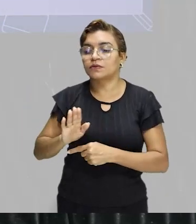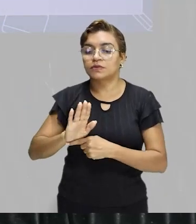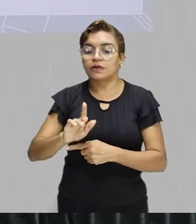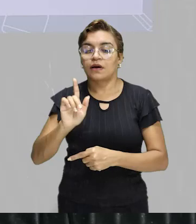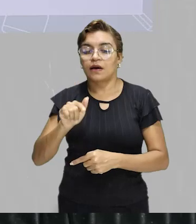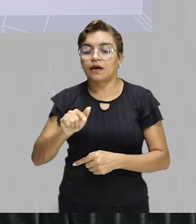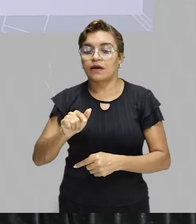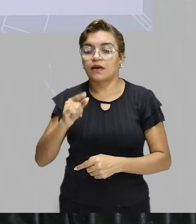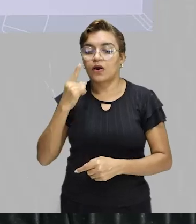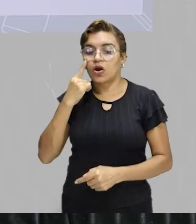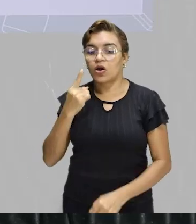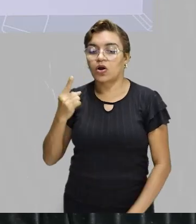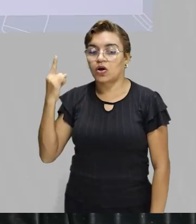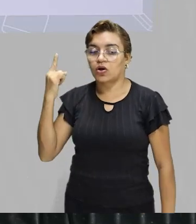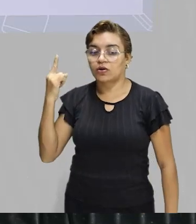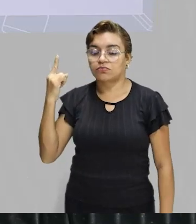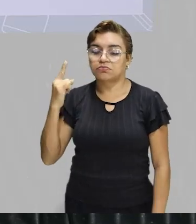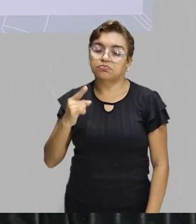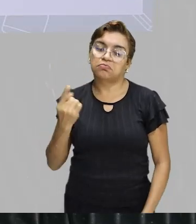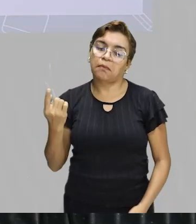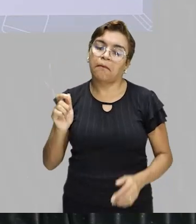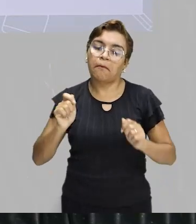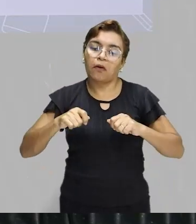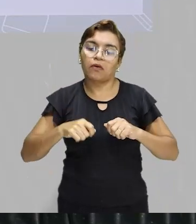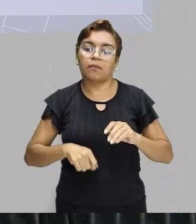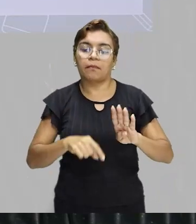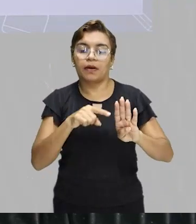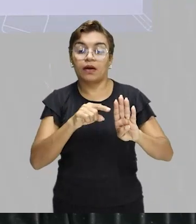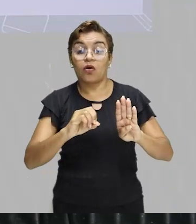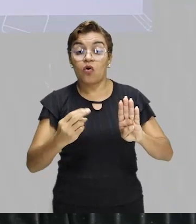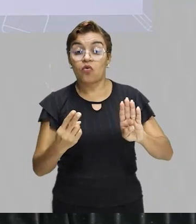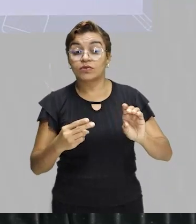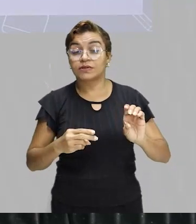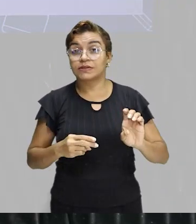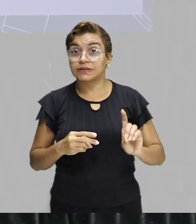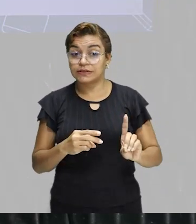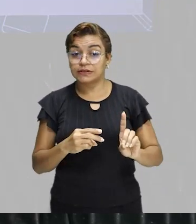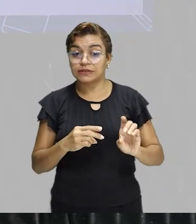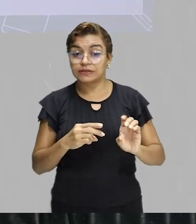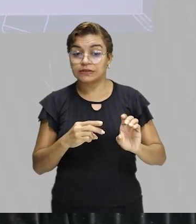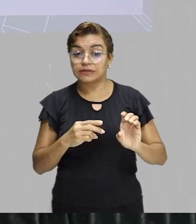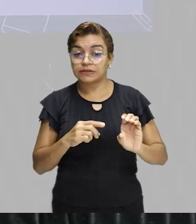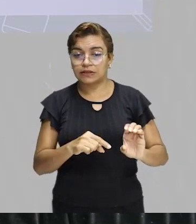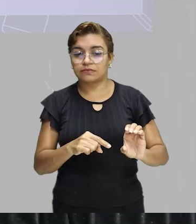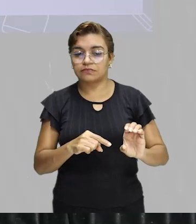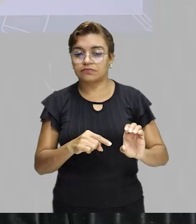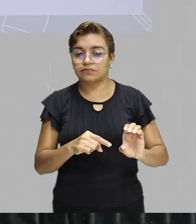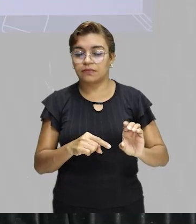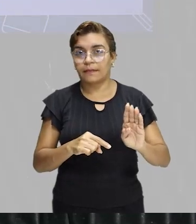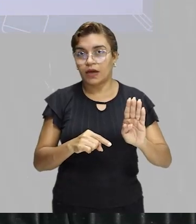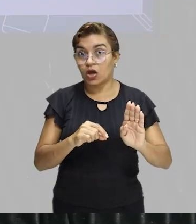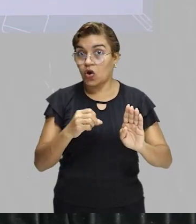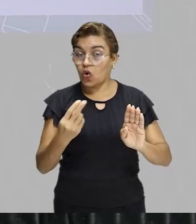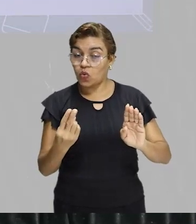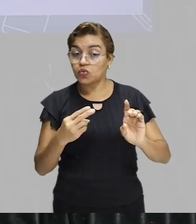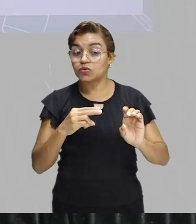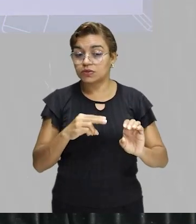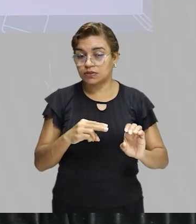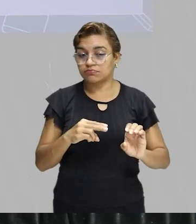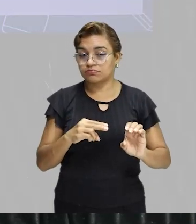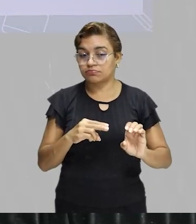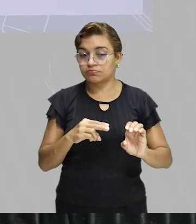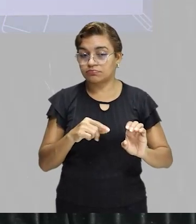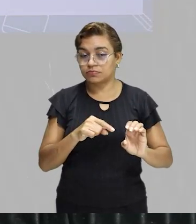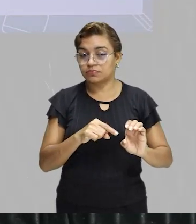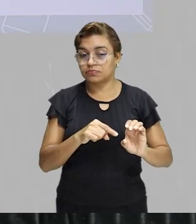como possibilidade letra B ou letra C. O verbo principal, eu falei para vocês, ele volta para a